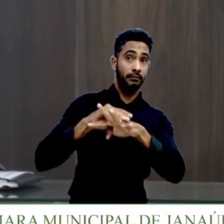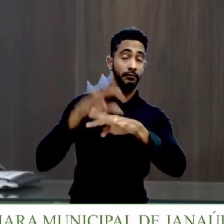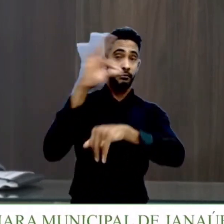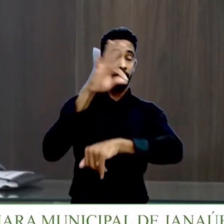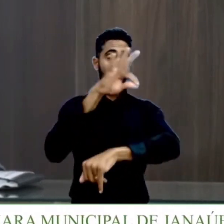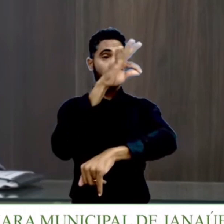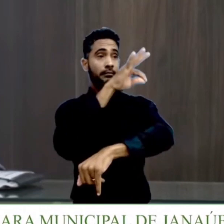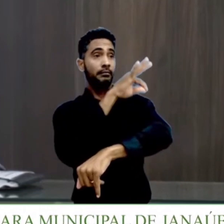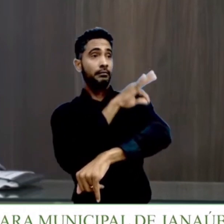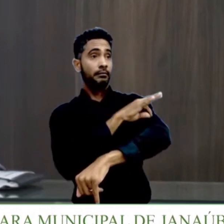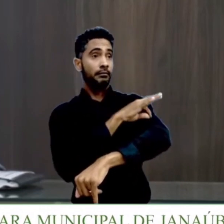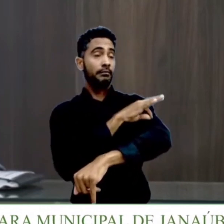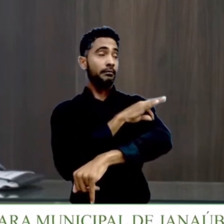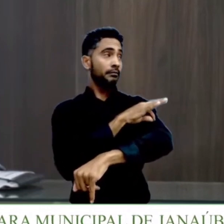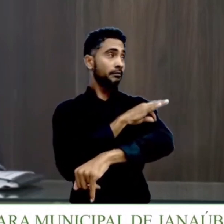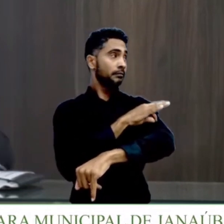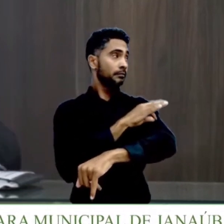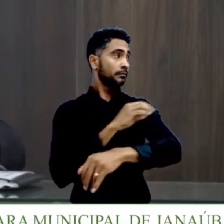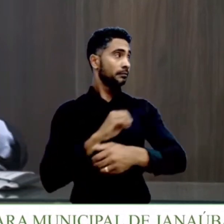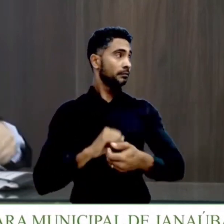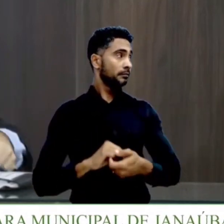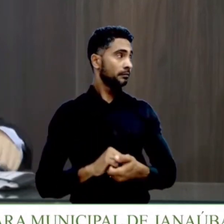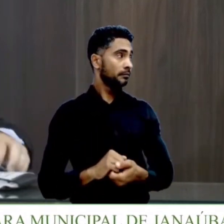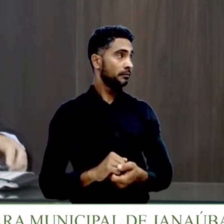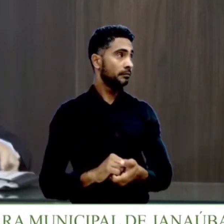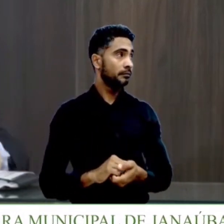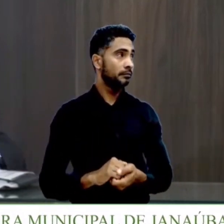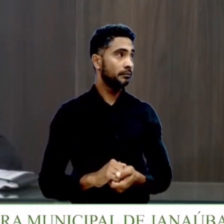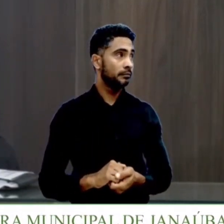mosquitos como a Aedes aegypti.